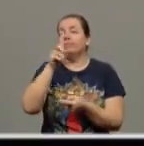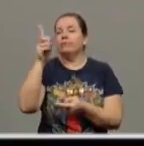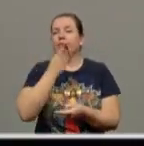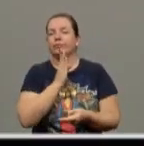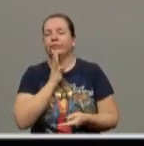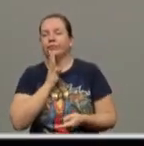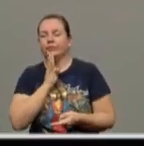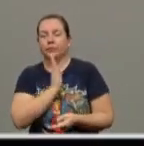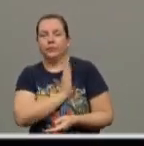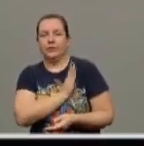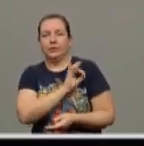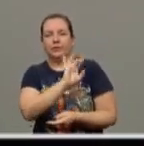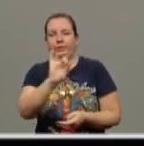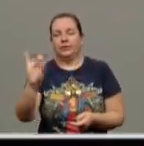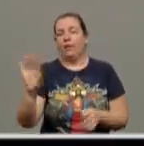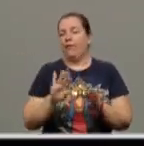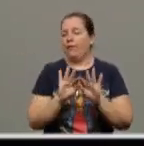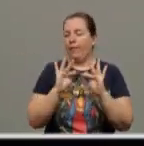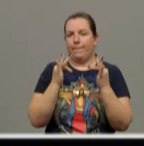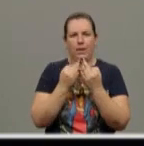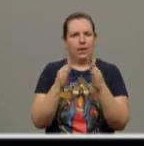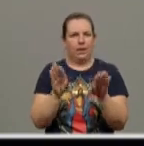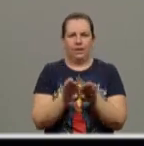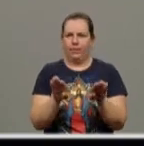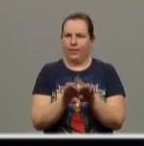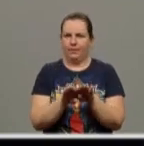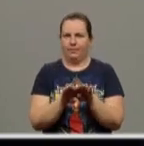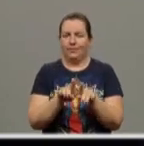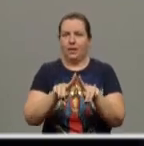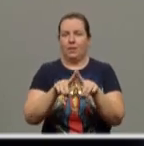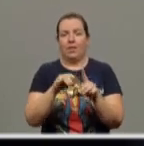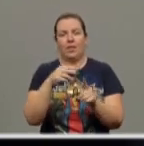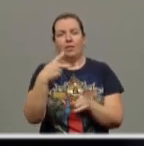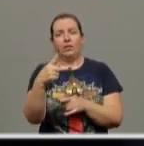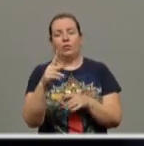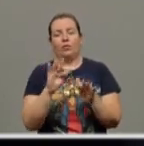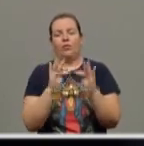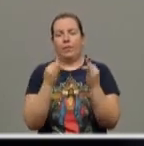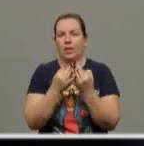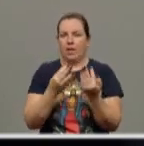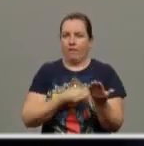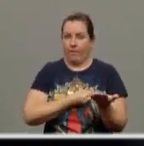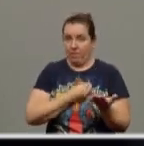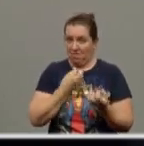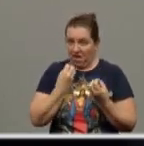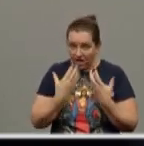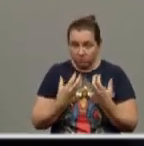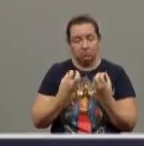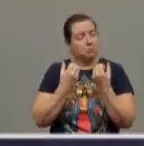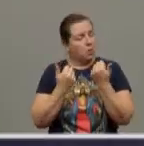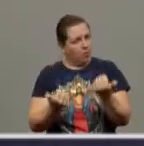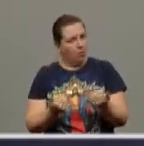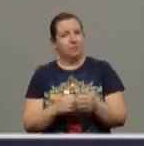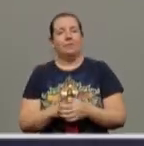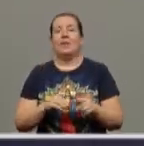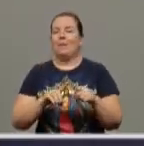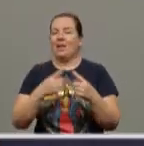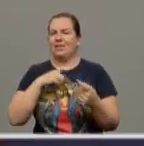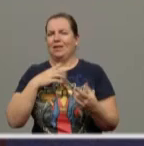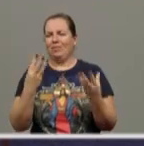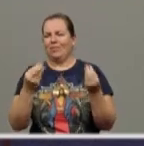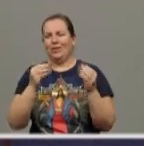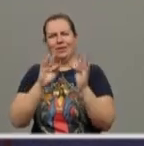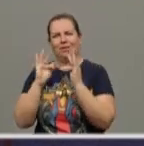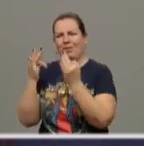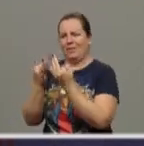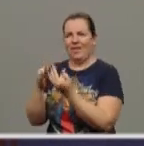está vivendo bem, vai viver melhor ainda. Mas tem muita gente vivendo mal. Tem muitas famílias que nós